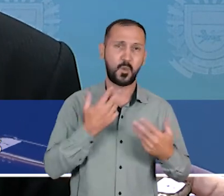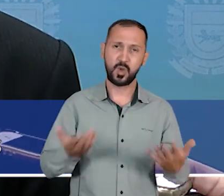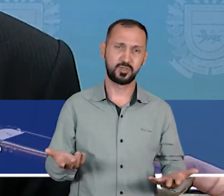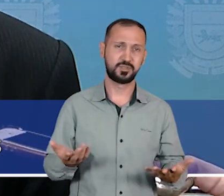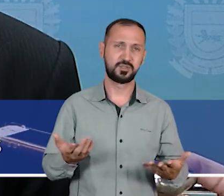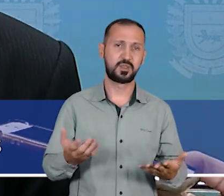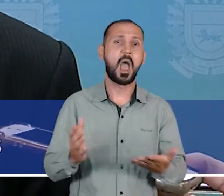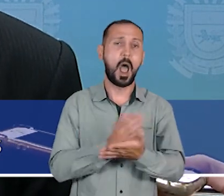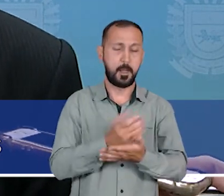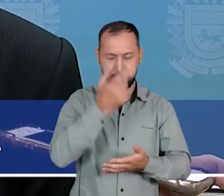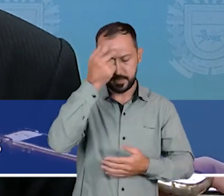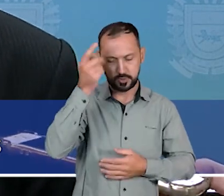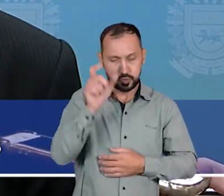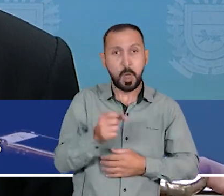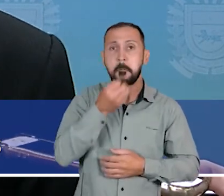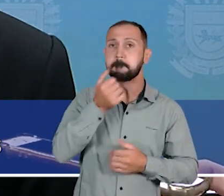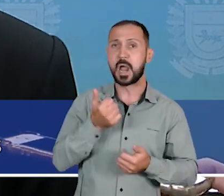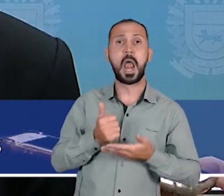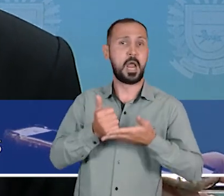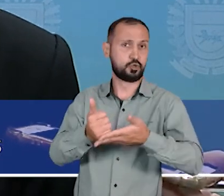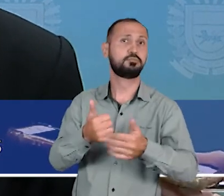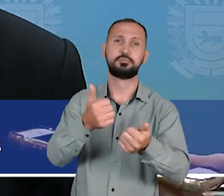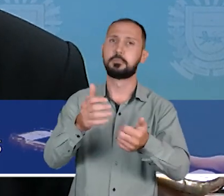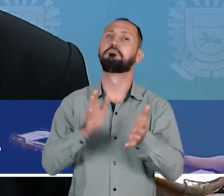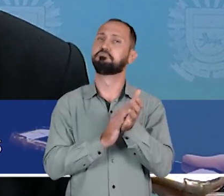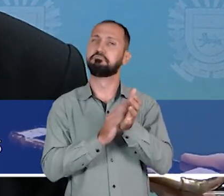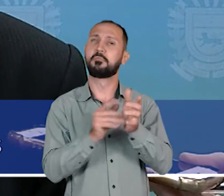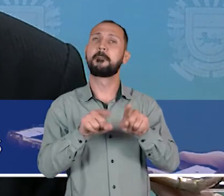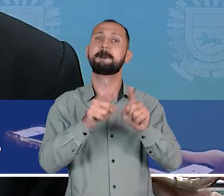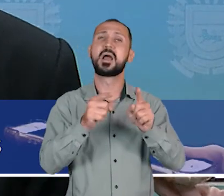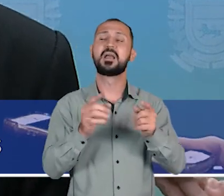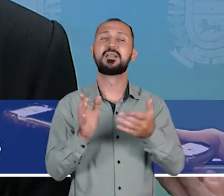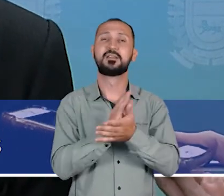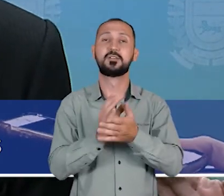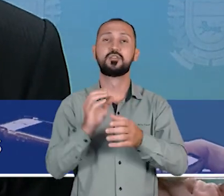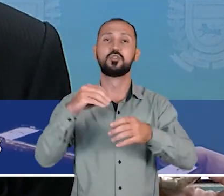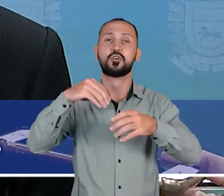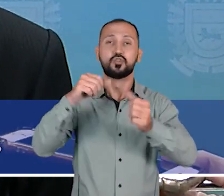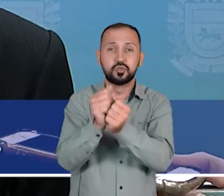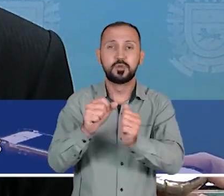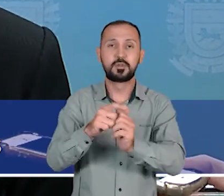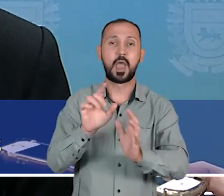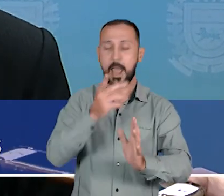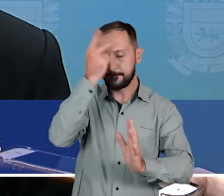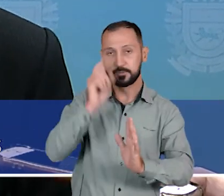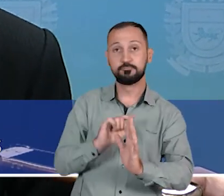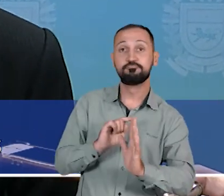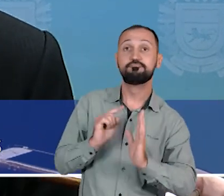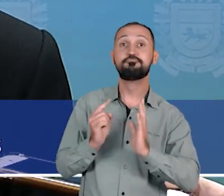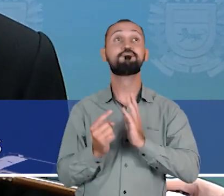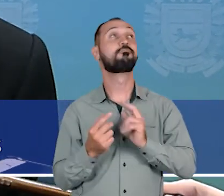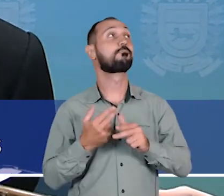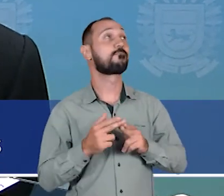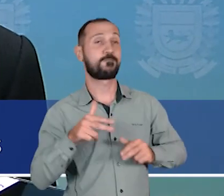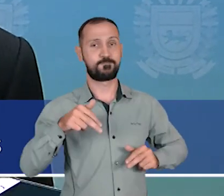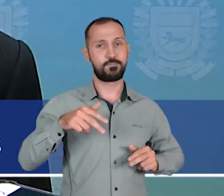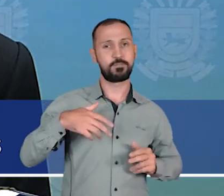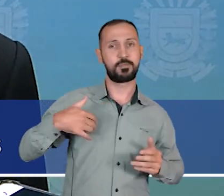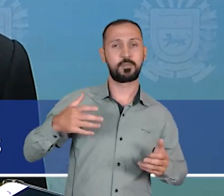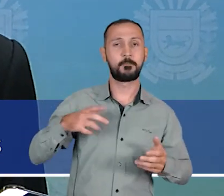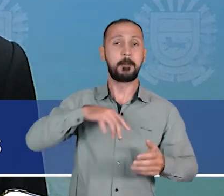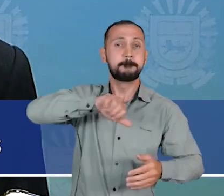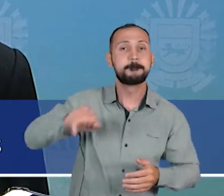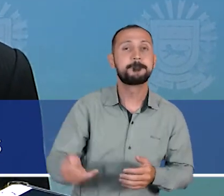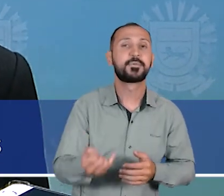roubando inclusive essas pessoas. Tem pessoas de bem que fazem isso, a gente agradece, mas também na leva aparece aqueles